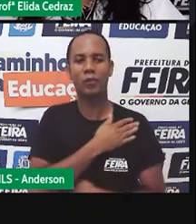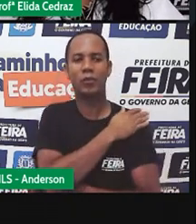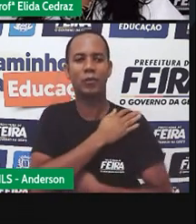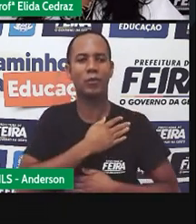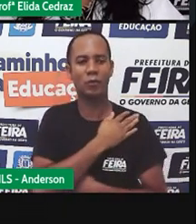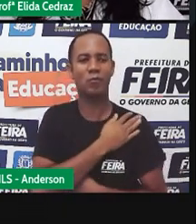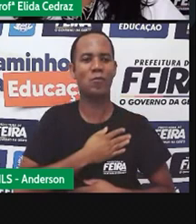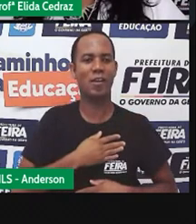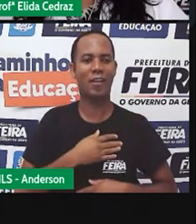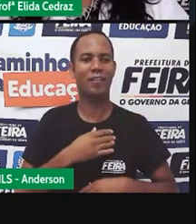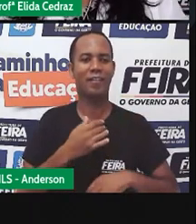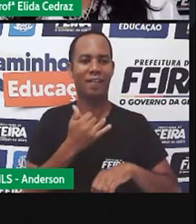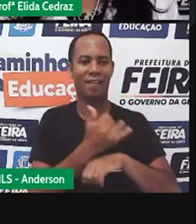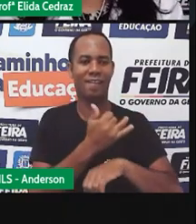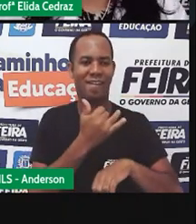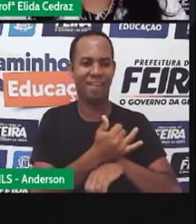panela?